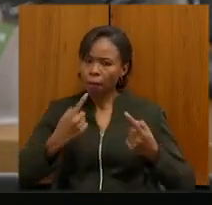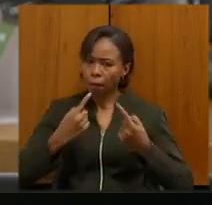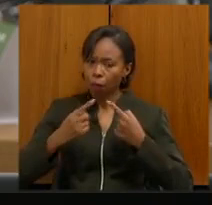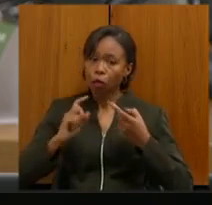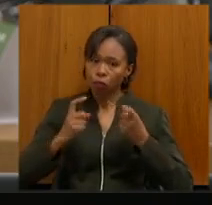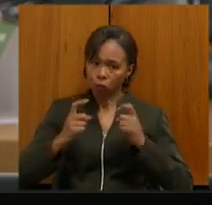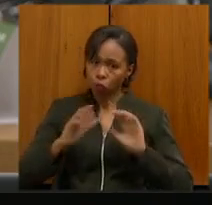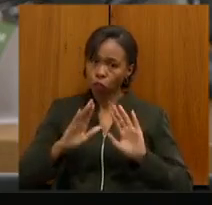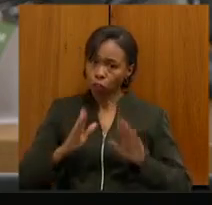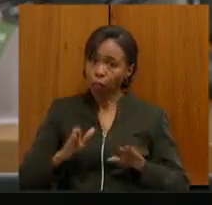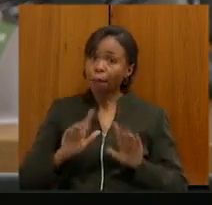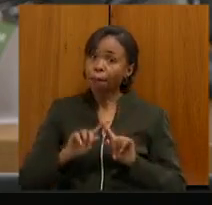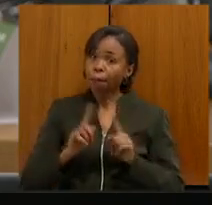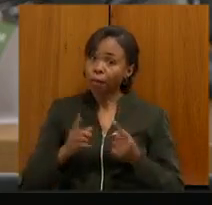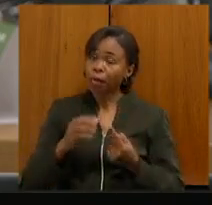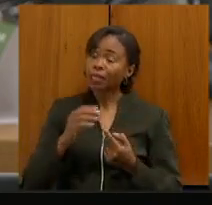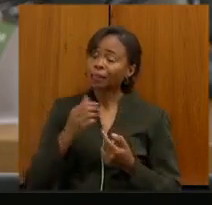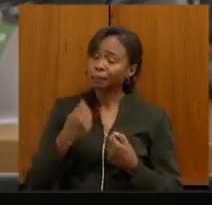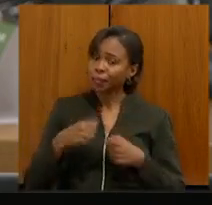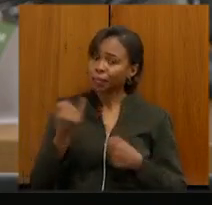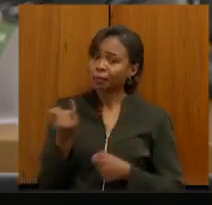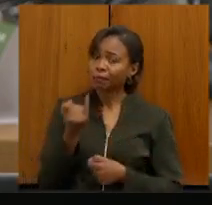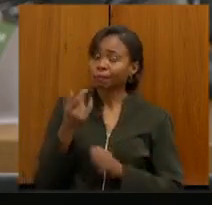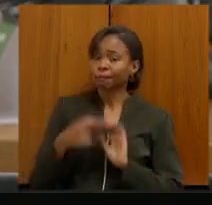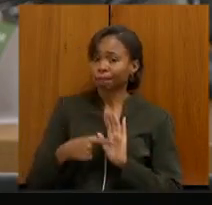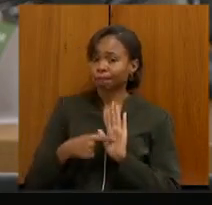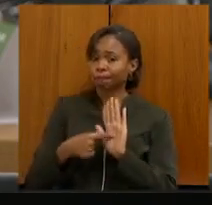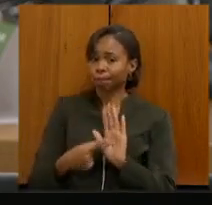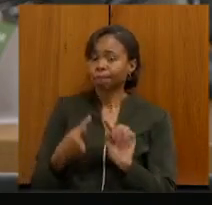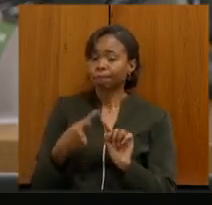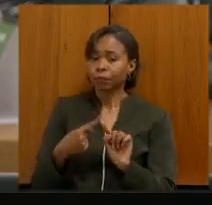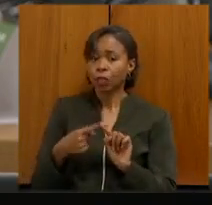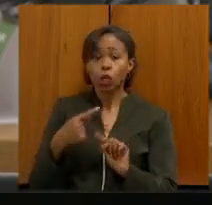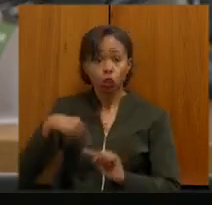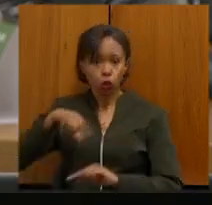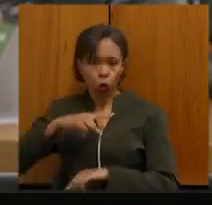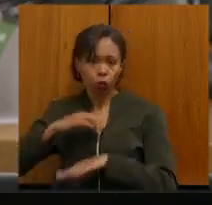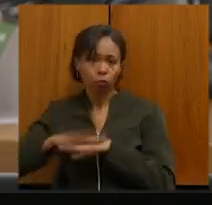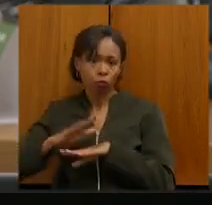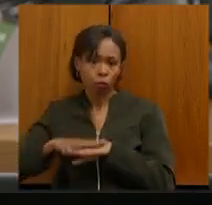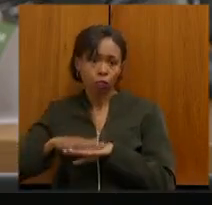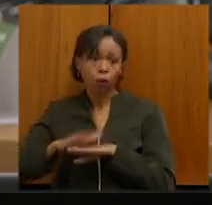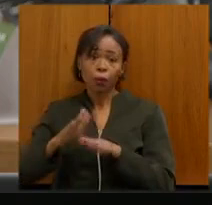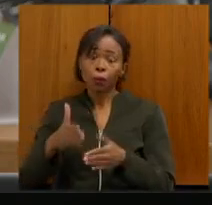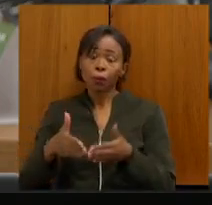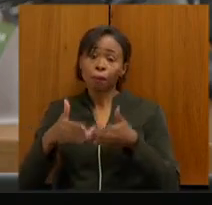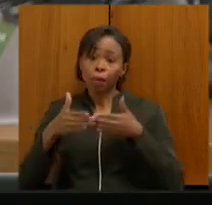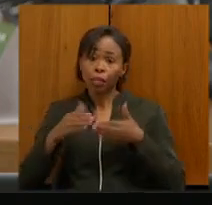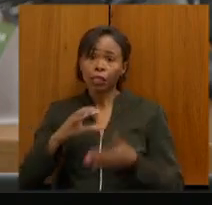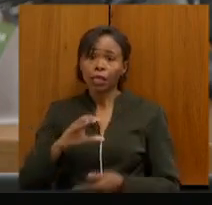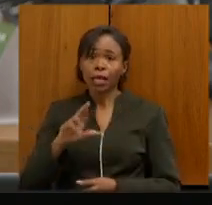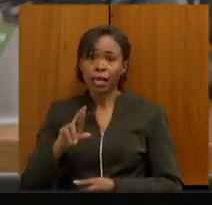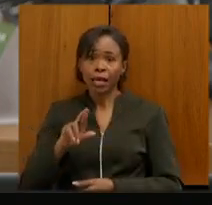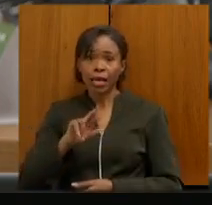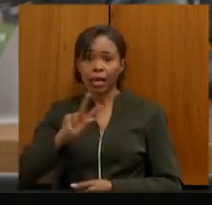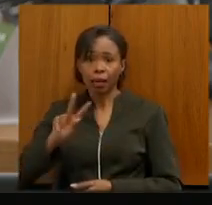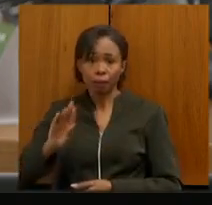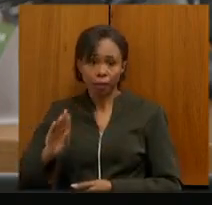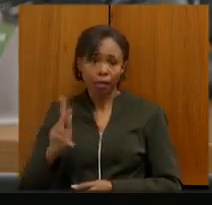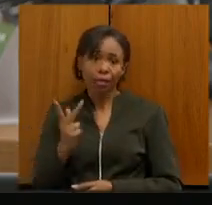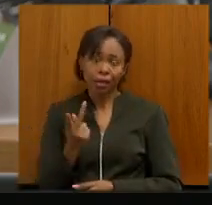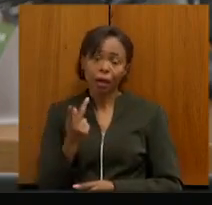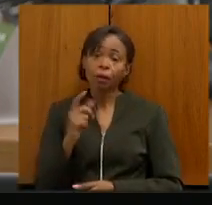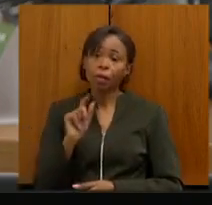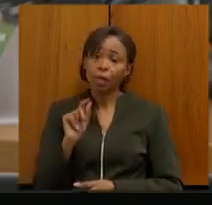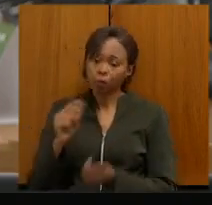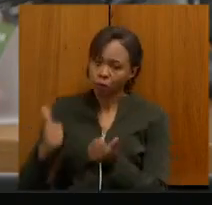que só ressaltar Porque de fato a gente aqui solicita né para para o equipamento crdh para fazer esse apoio né